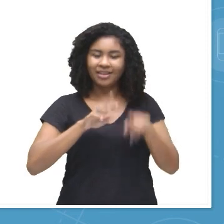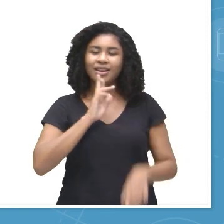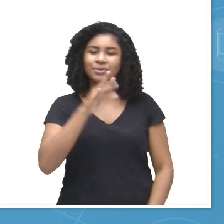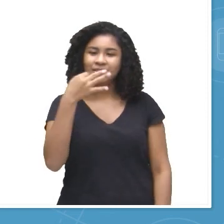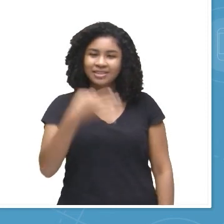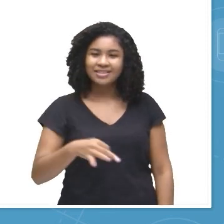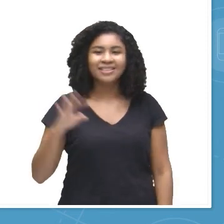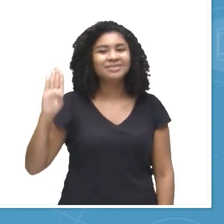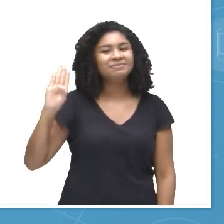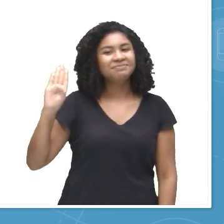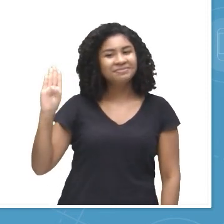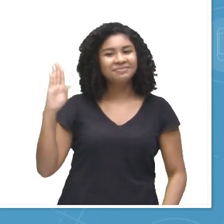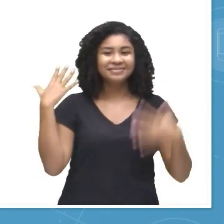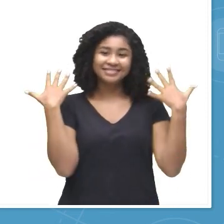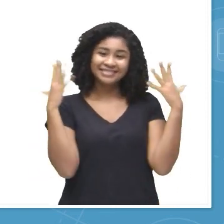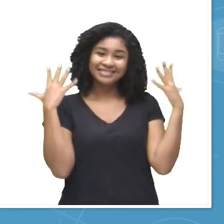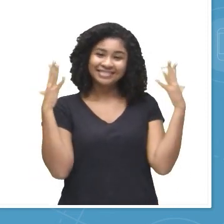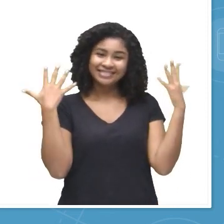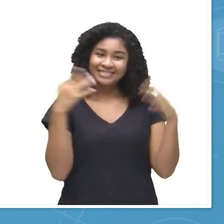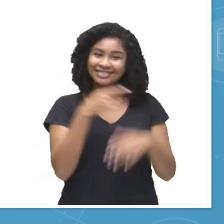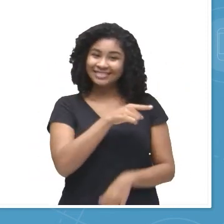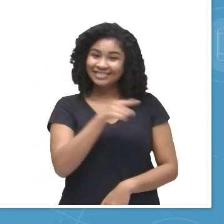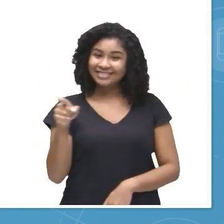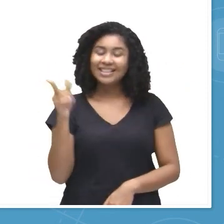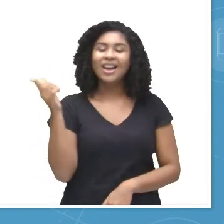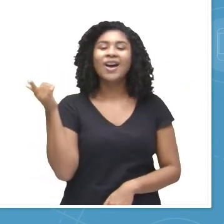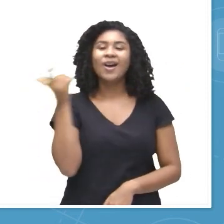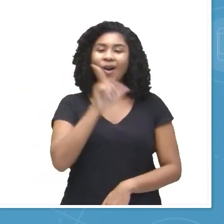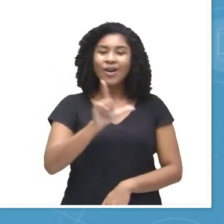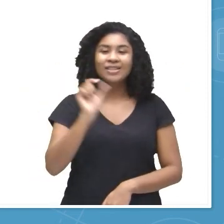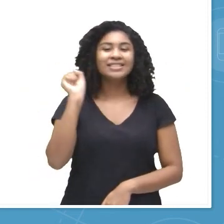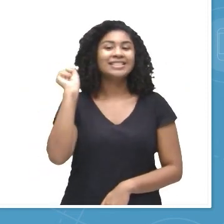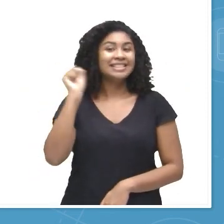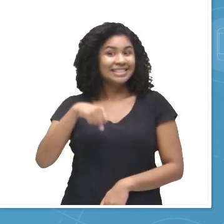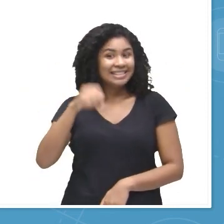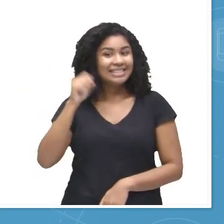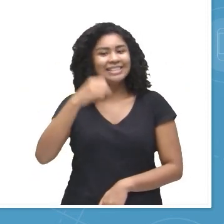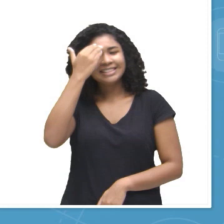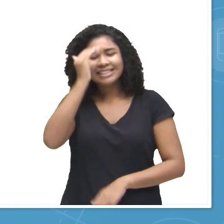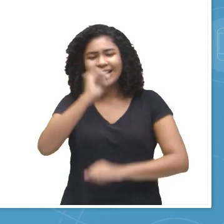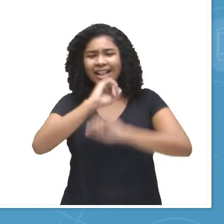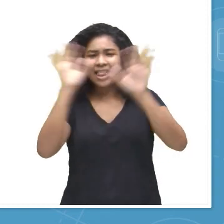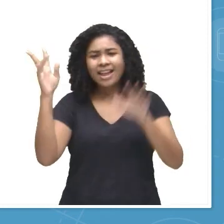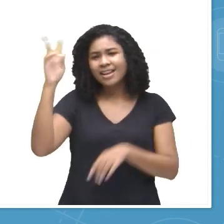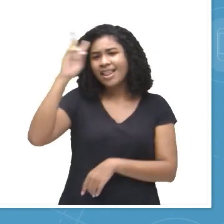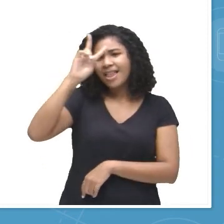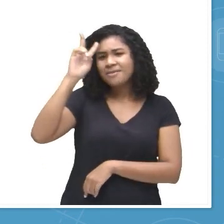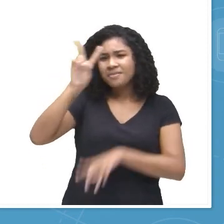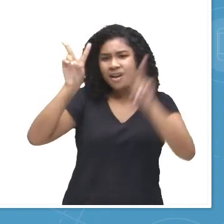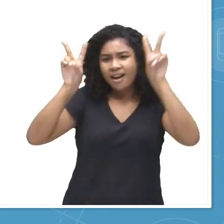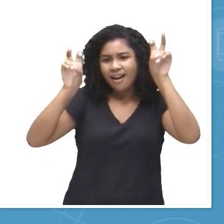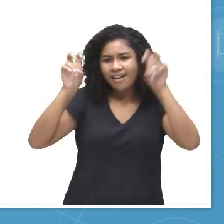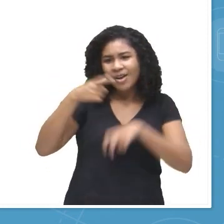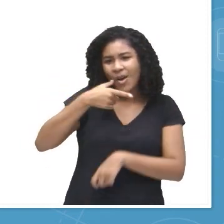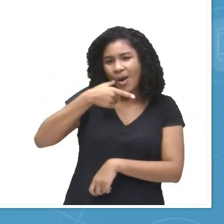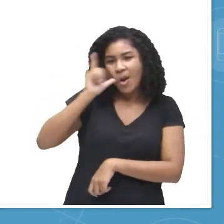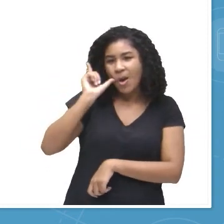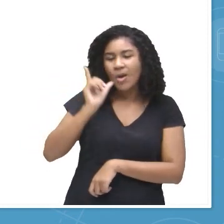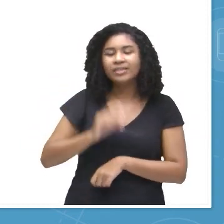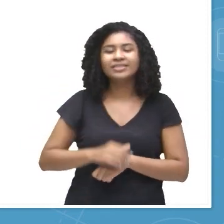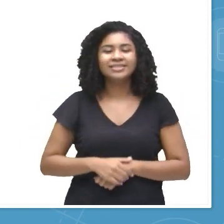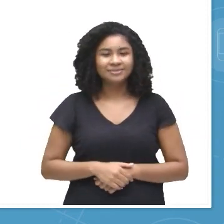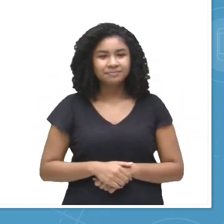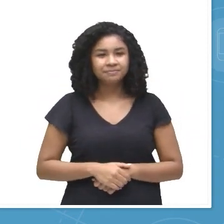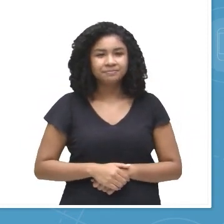é a letra B. Muito bem, vocês conseguiram identificar, né, o assunto que a gente estudou ontem. E a resposta, gente,